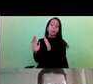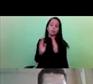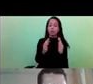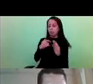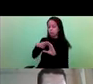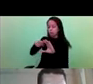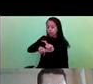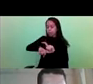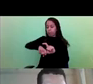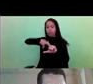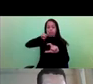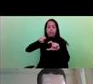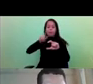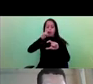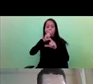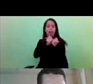libertação,